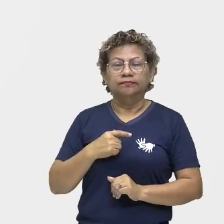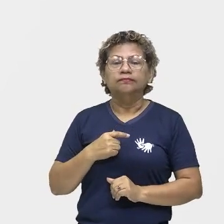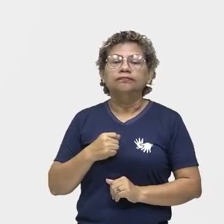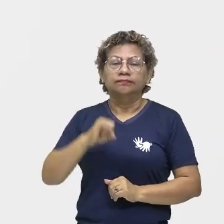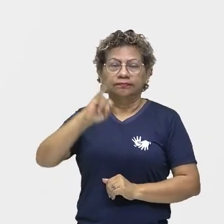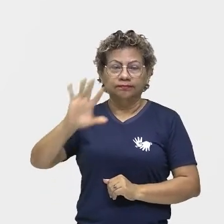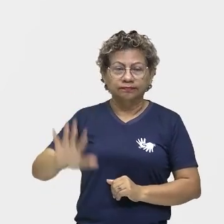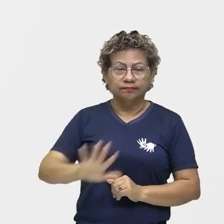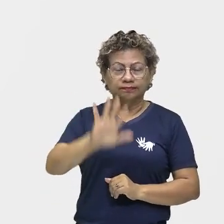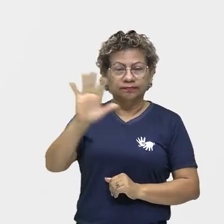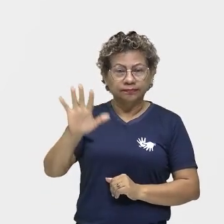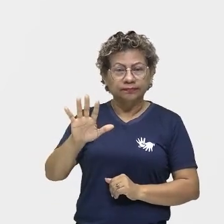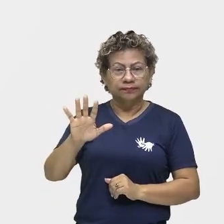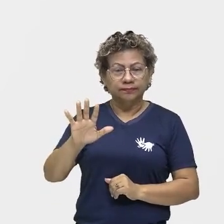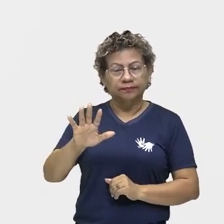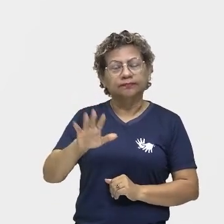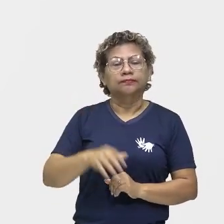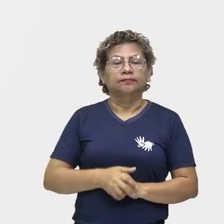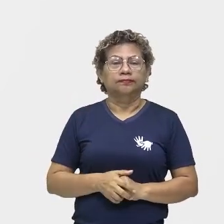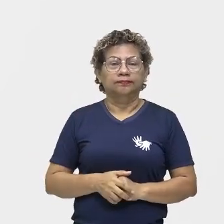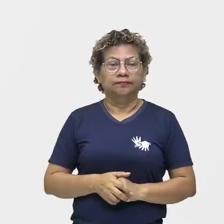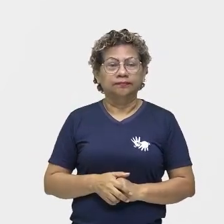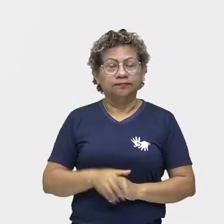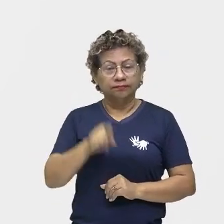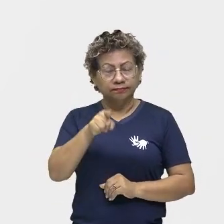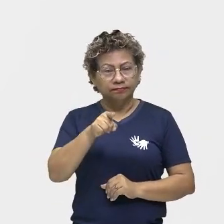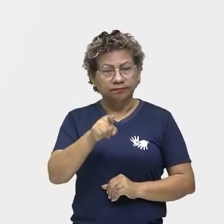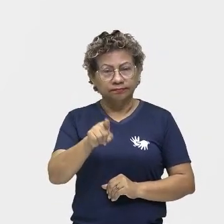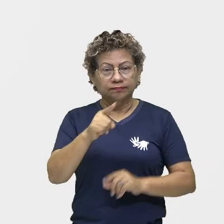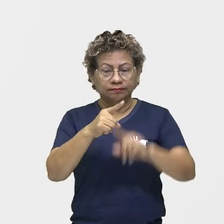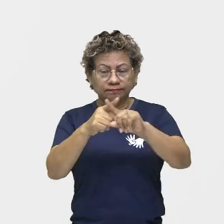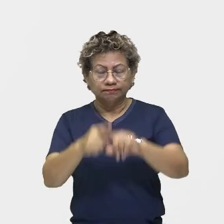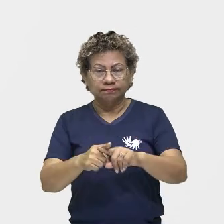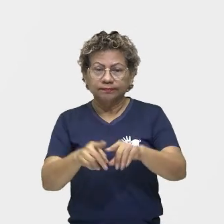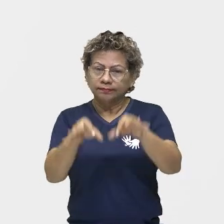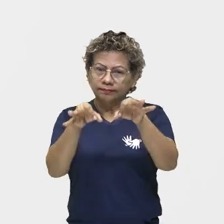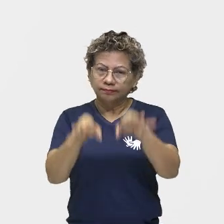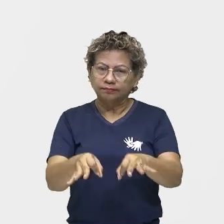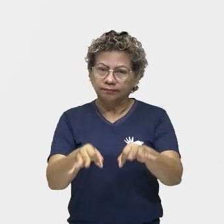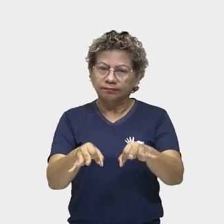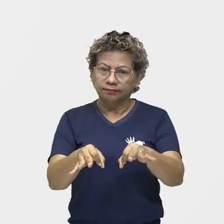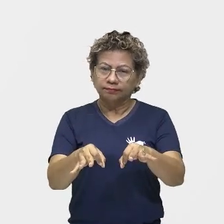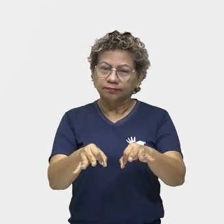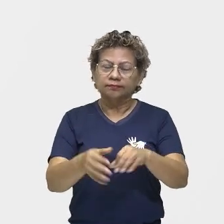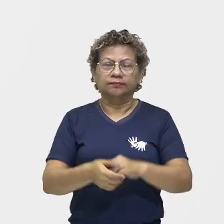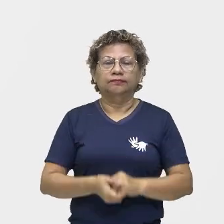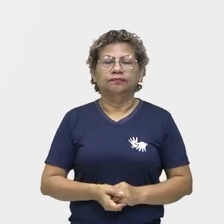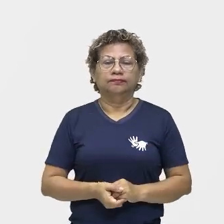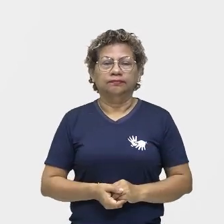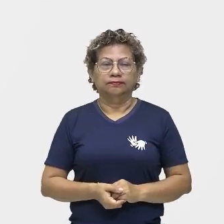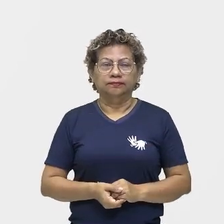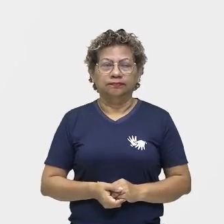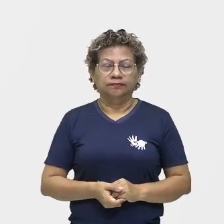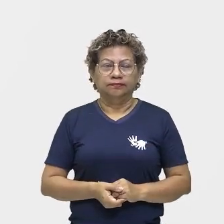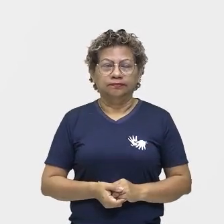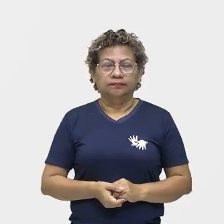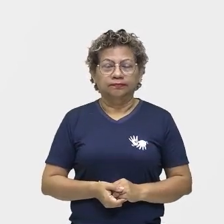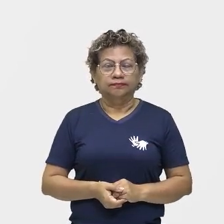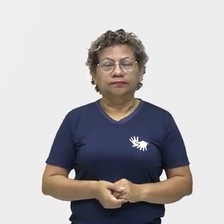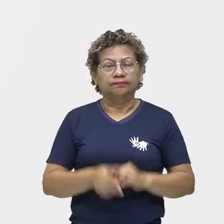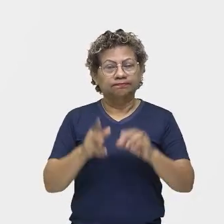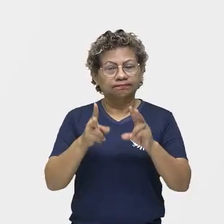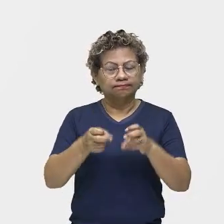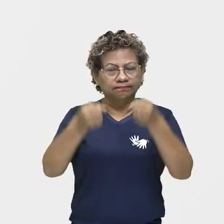coincidem. Beleza? Então podemos afirmar que a medida do perímetro, né, na linha vermelha é igual